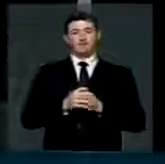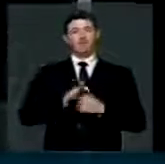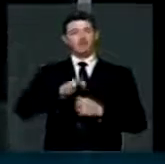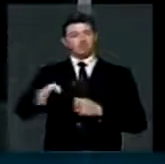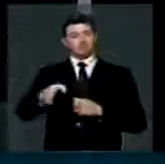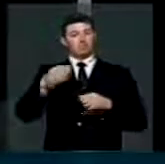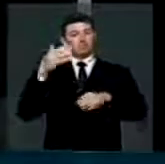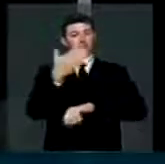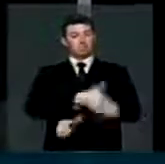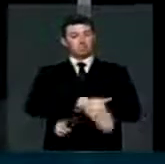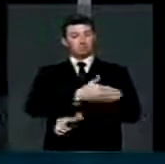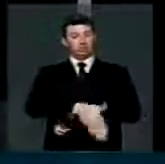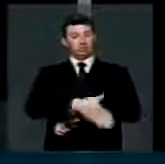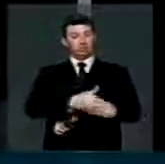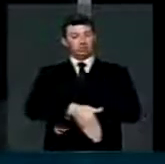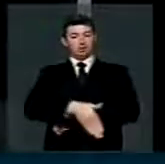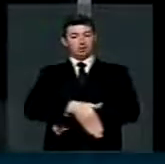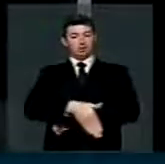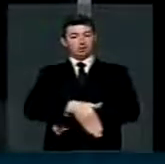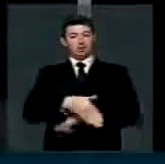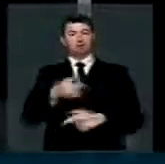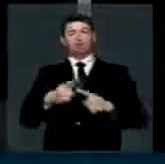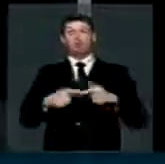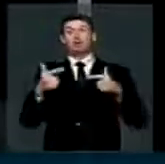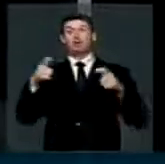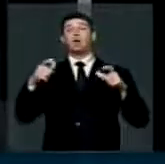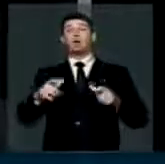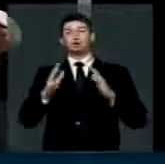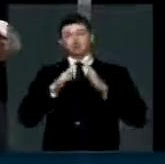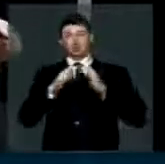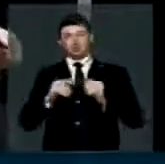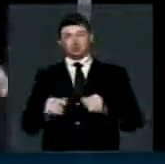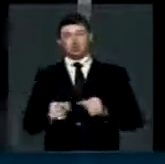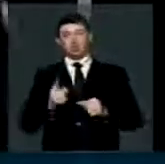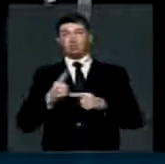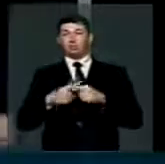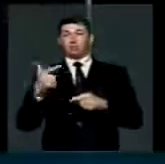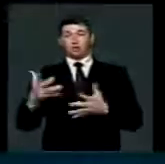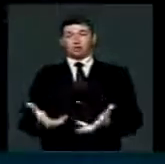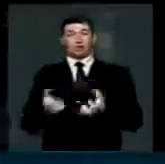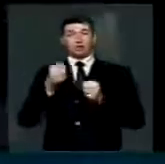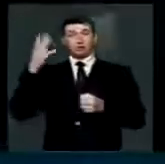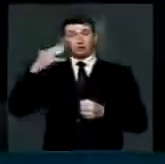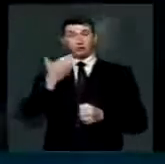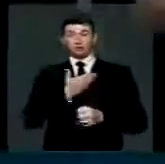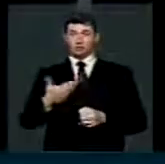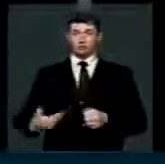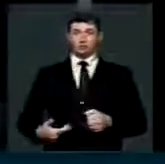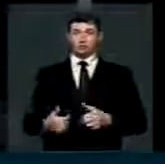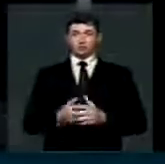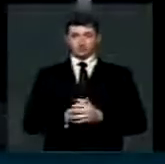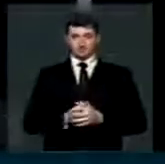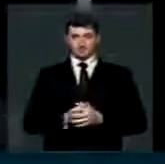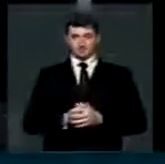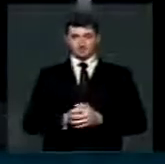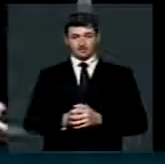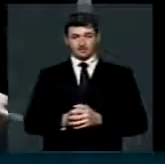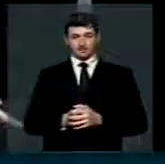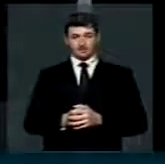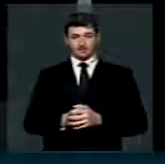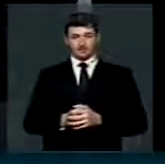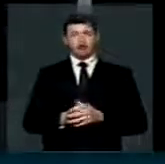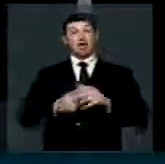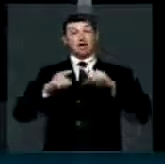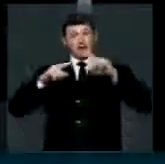indo para a rua porque não tem como morar, porque não são realmente atendidos pelas políticas públicas, e há